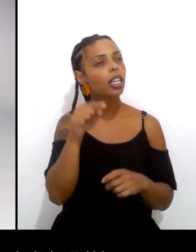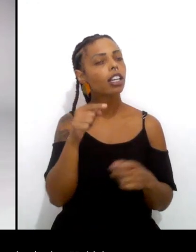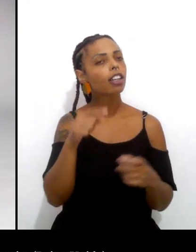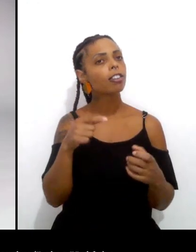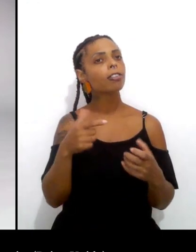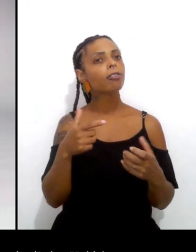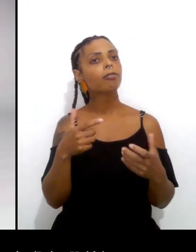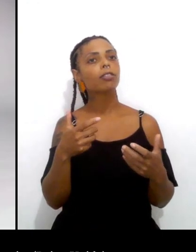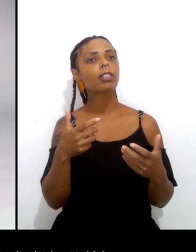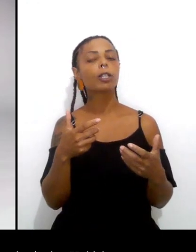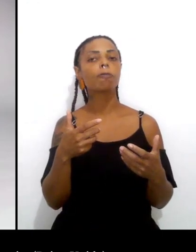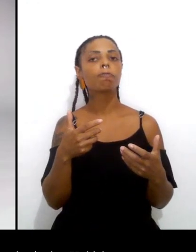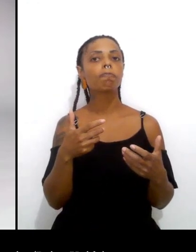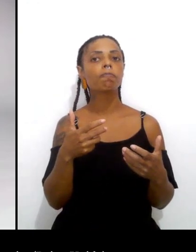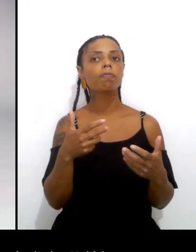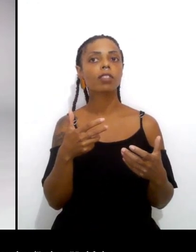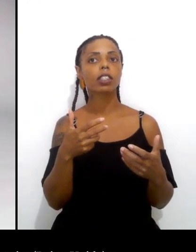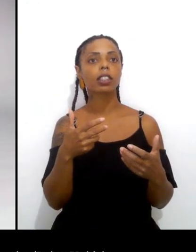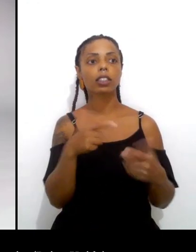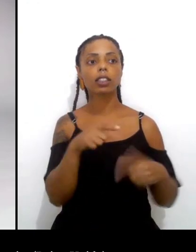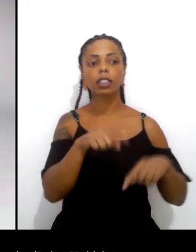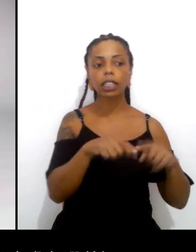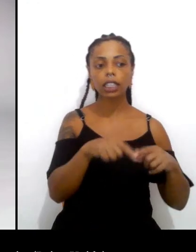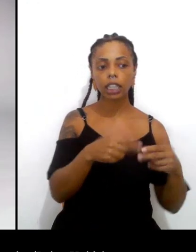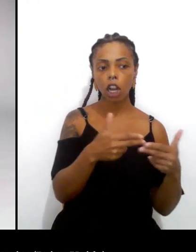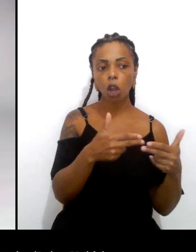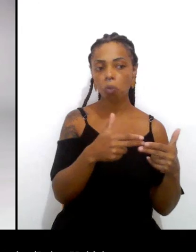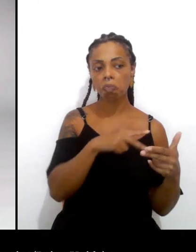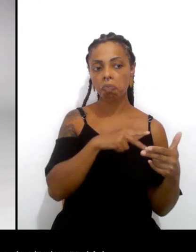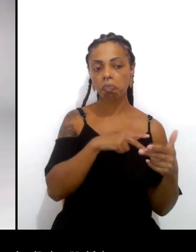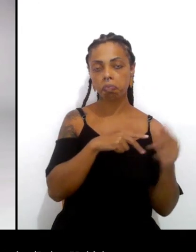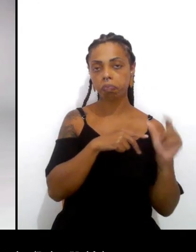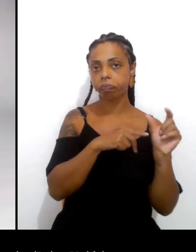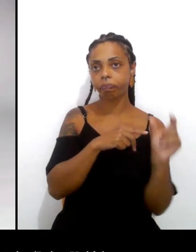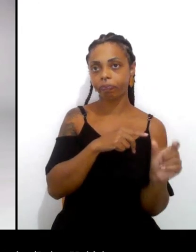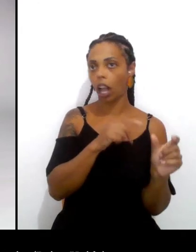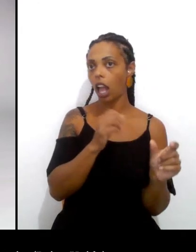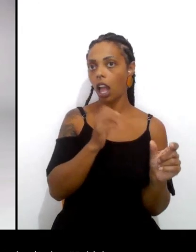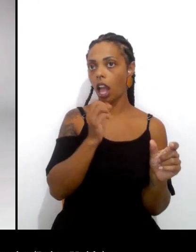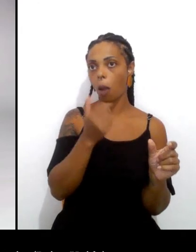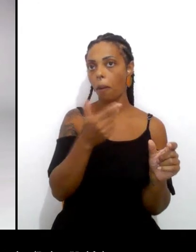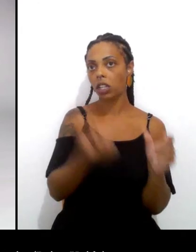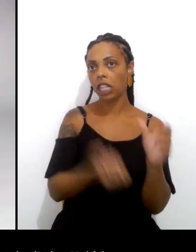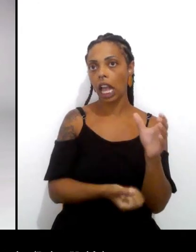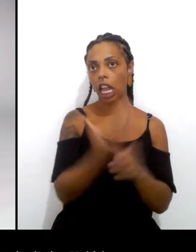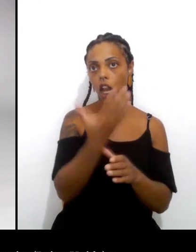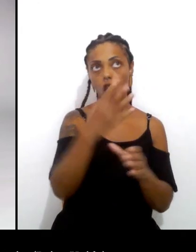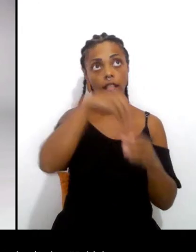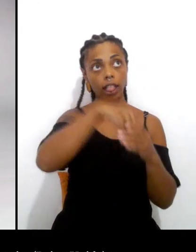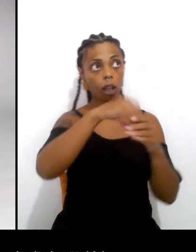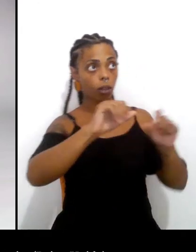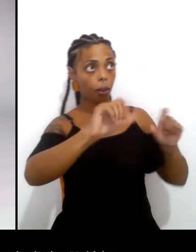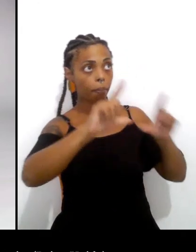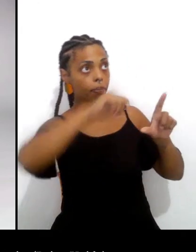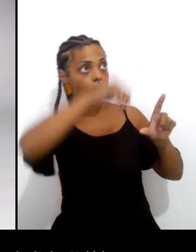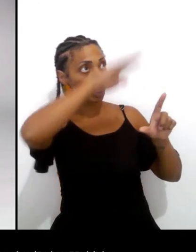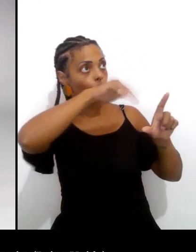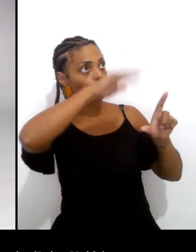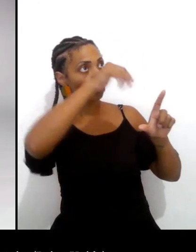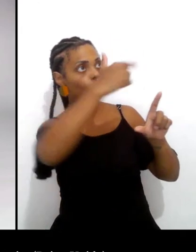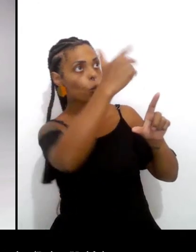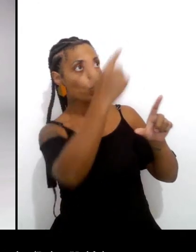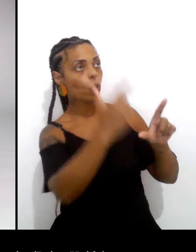entre o item individual Então aquela criação individual dentro da pintura e